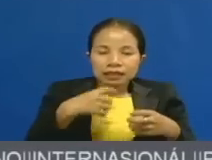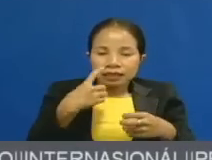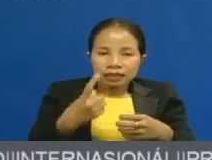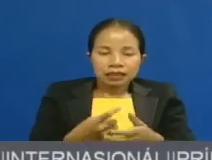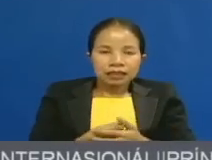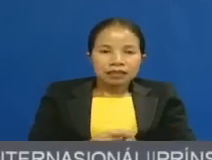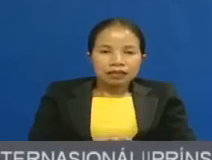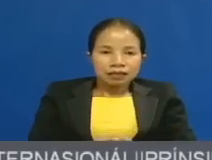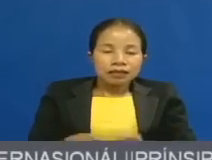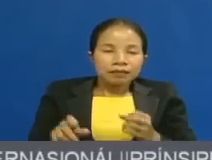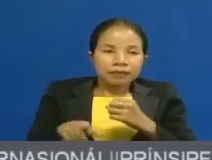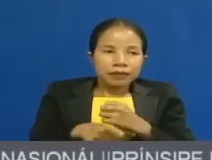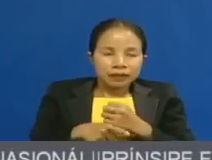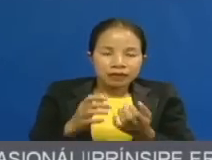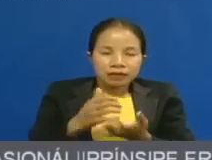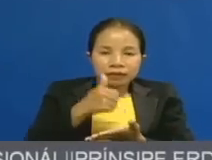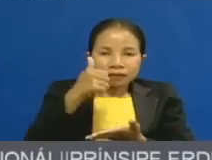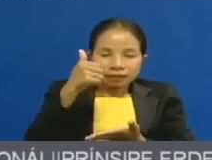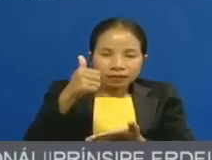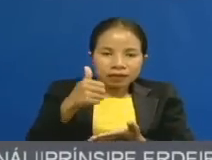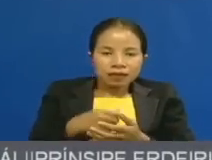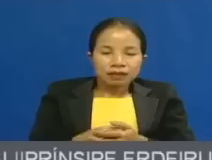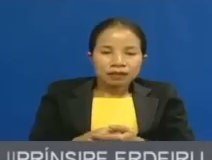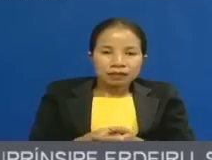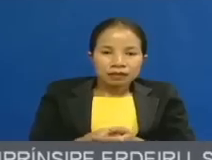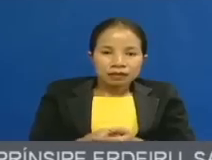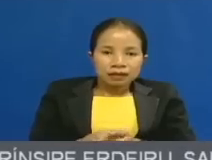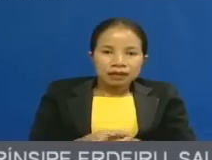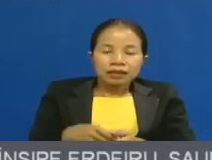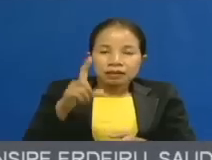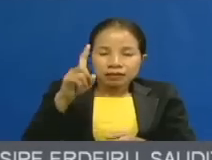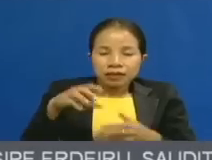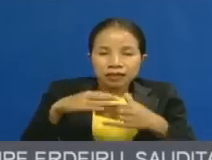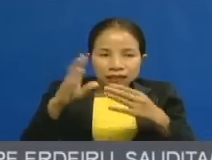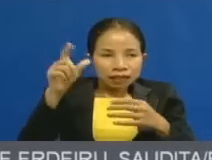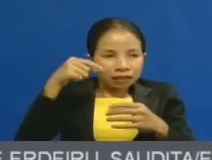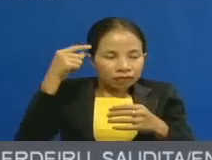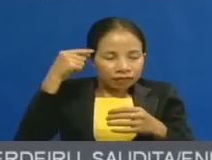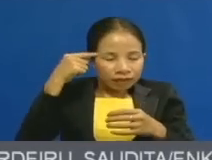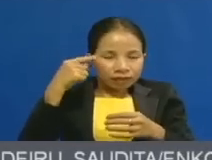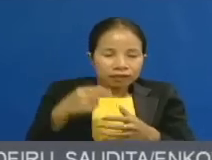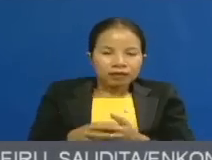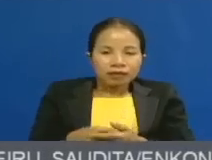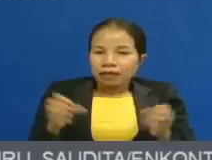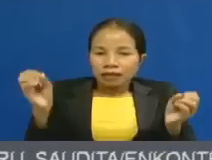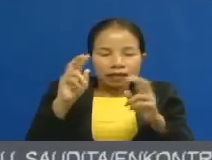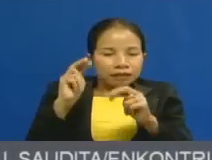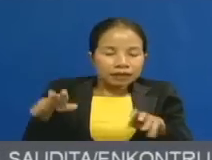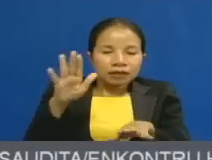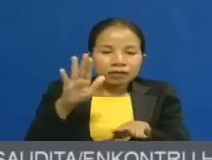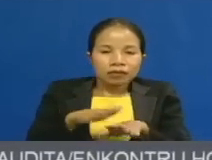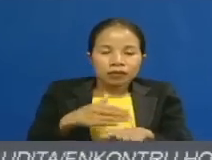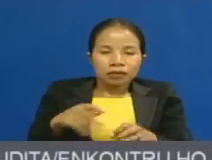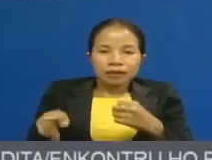kata, partido mais votado ou partido vencedor nia mesa com o governo né. Nem ela precisa bolo